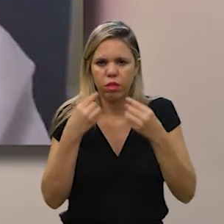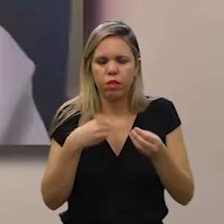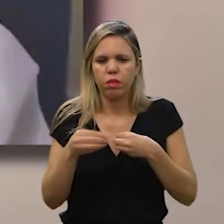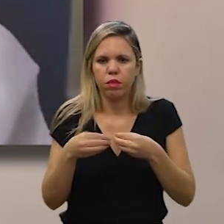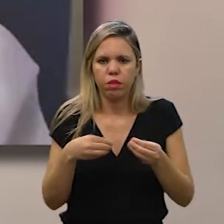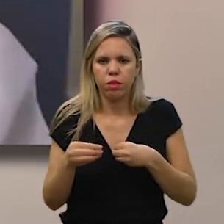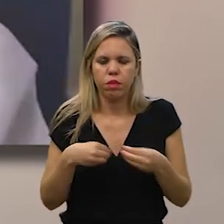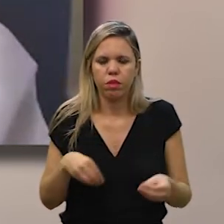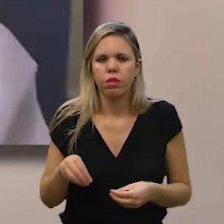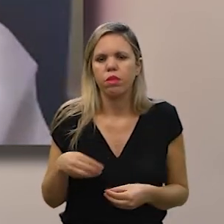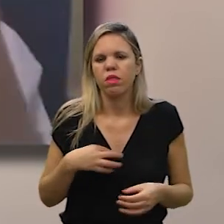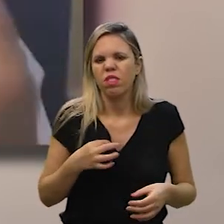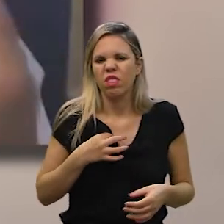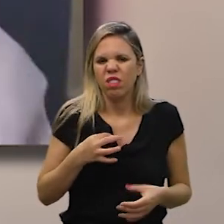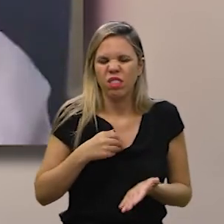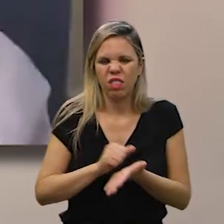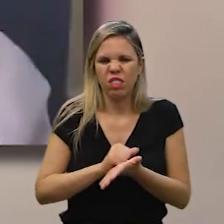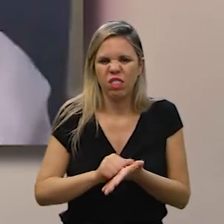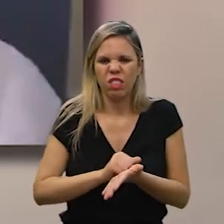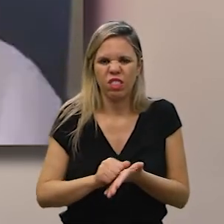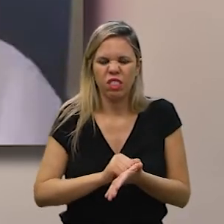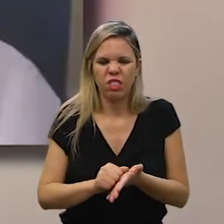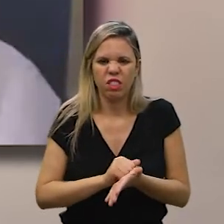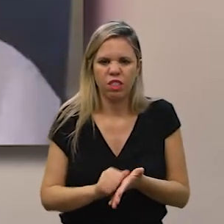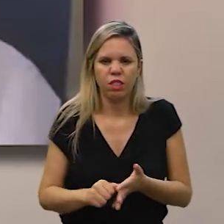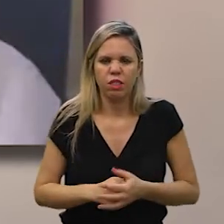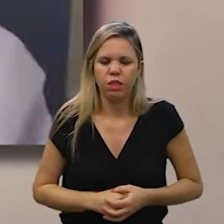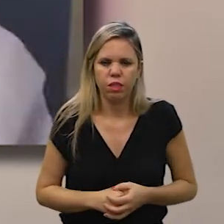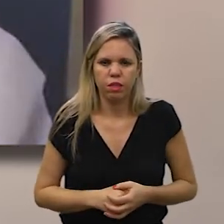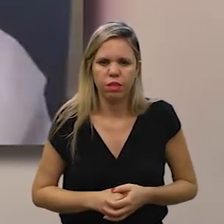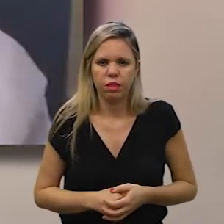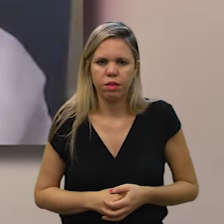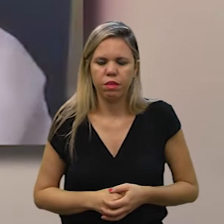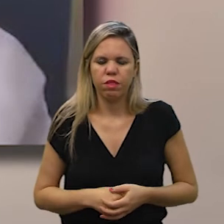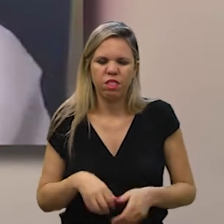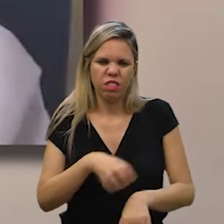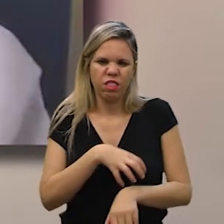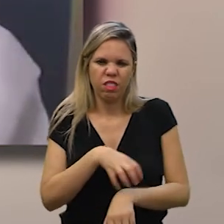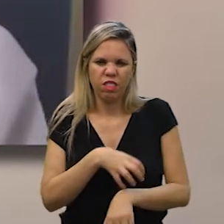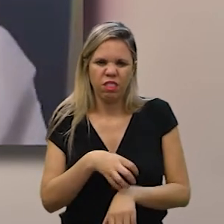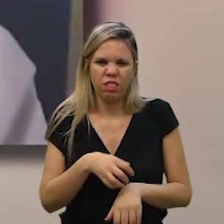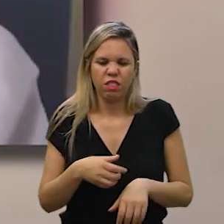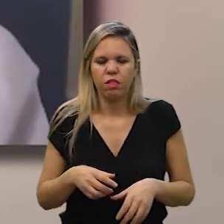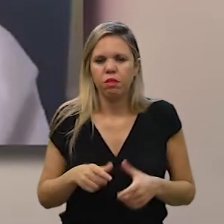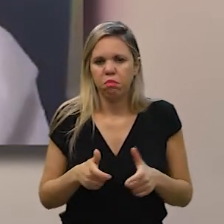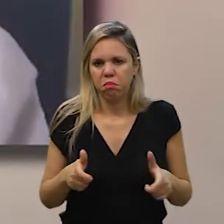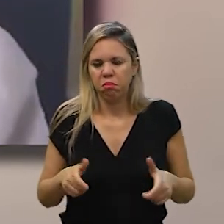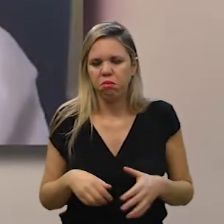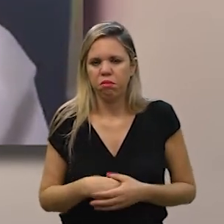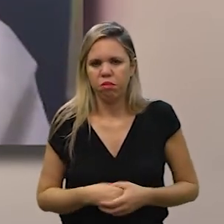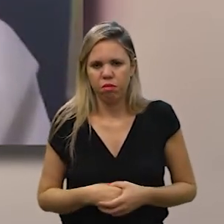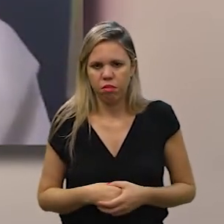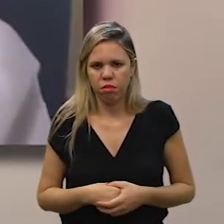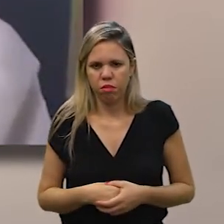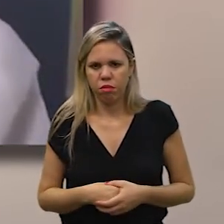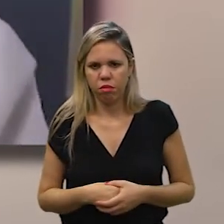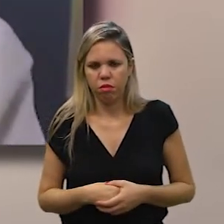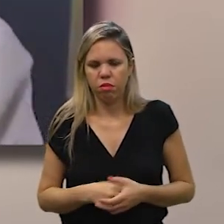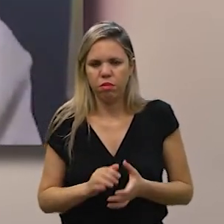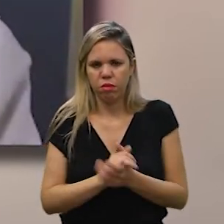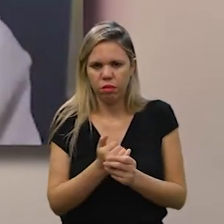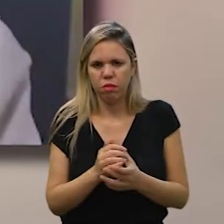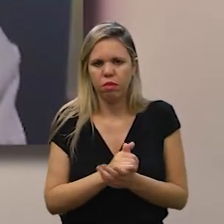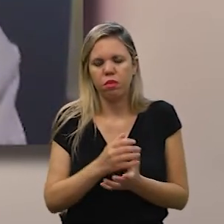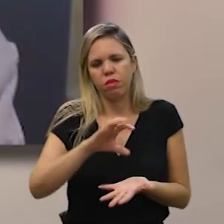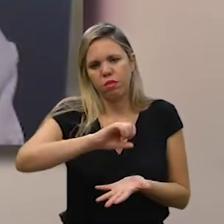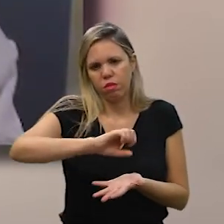de pano, quando ela lava a máscara de pano. E aí, a alergia, na grande maioria das vezes, é pelo